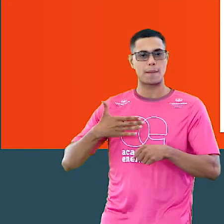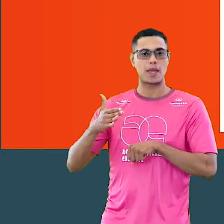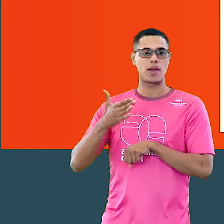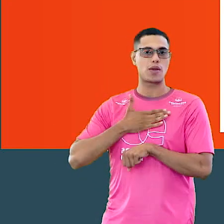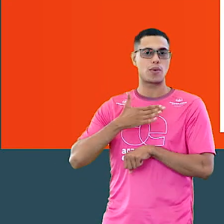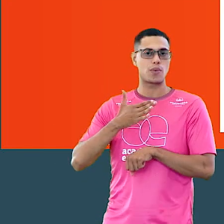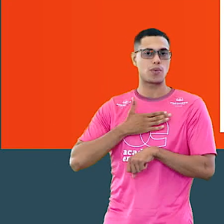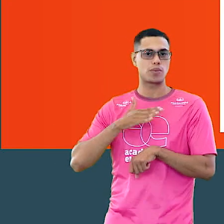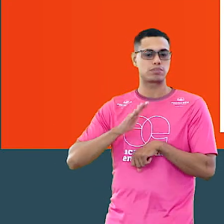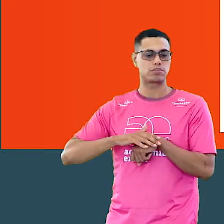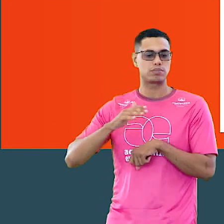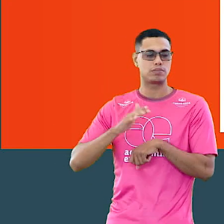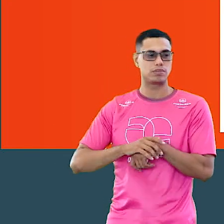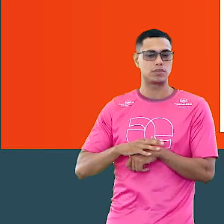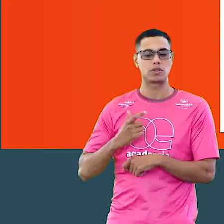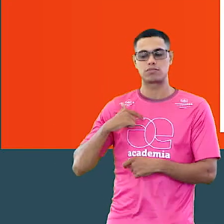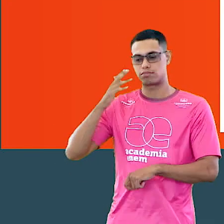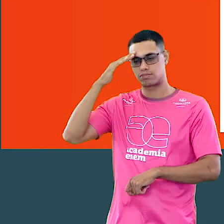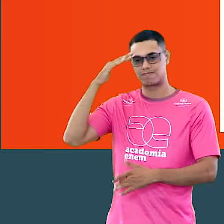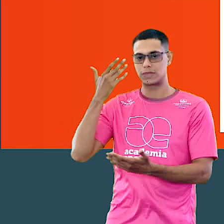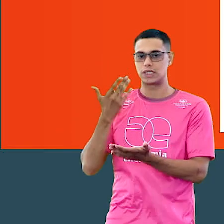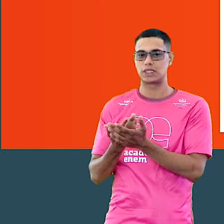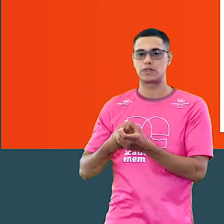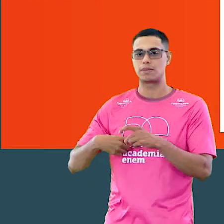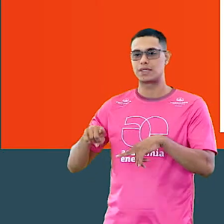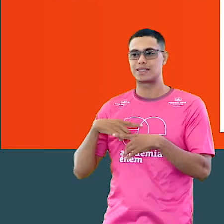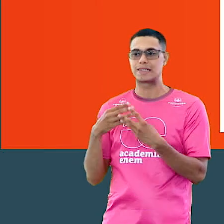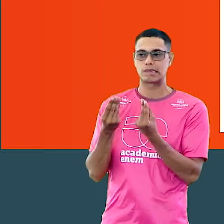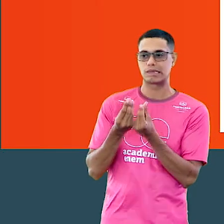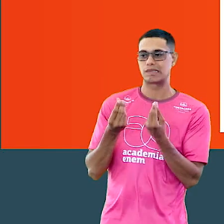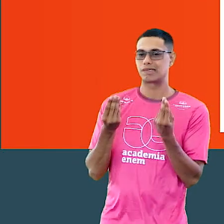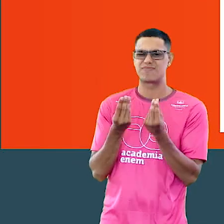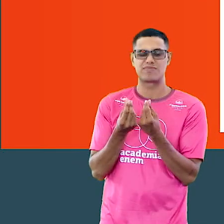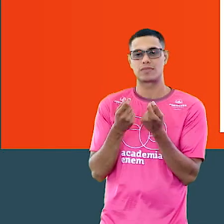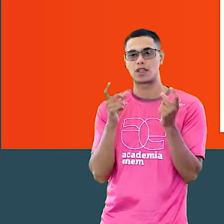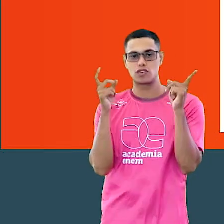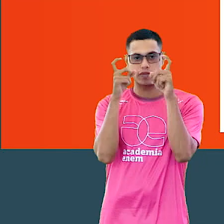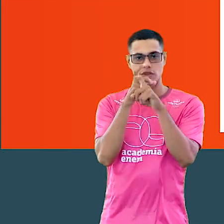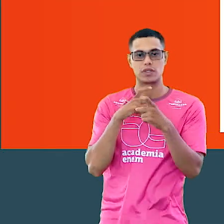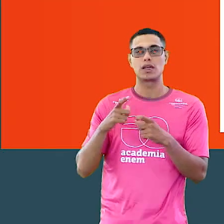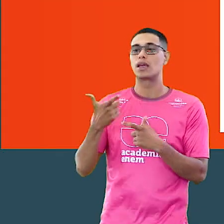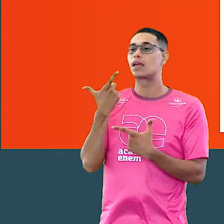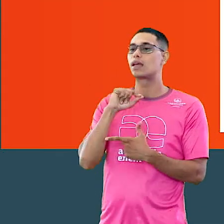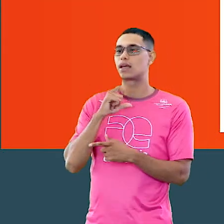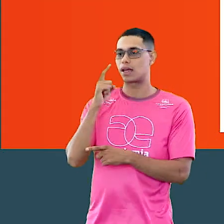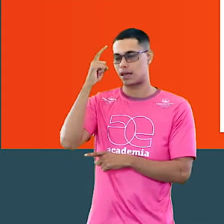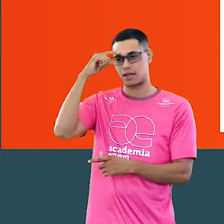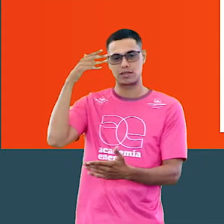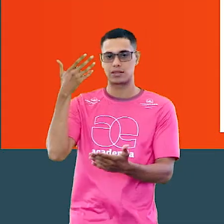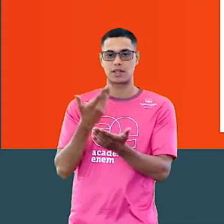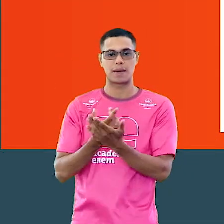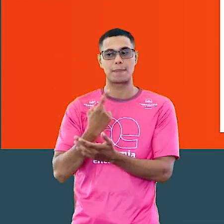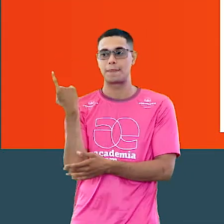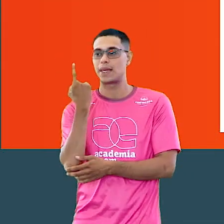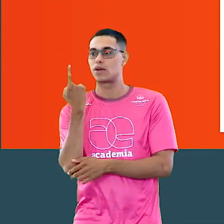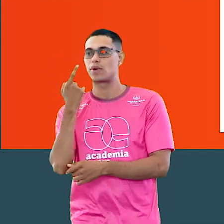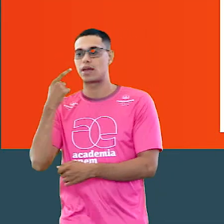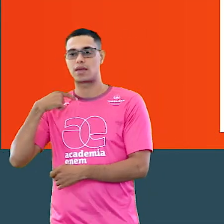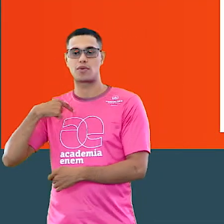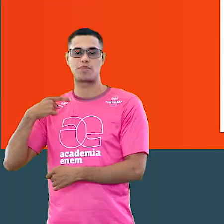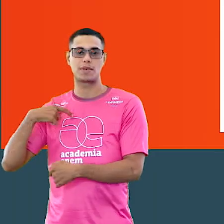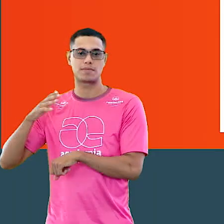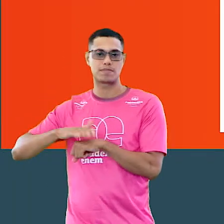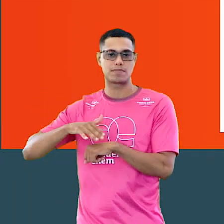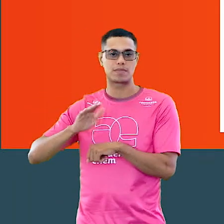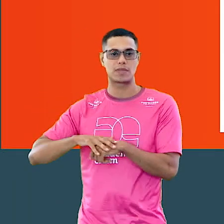não acredita, aí fica difícil. Quem primeiro tem que acreditar em você é você mesmo. Você não